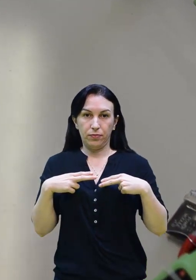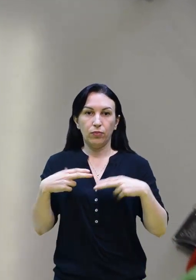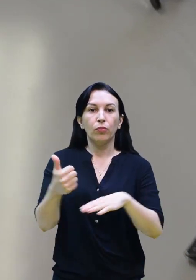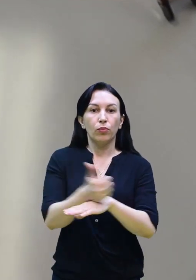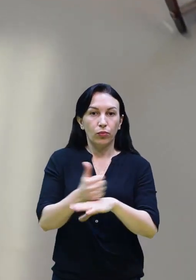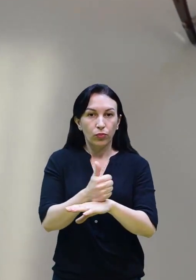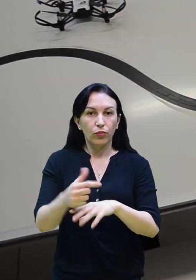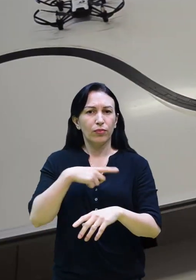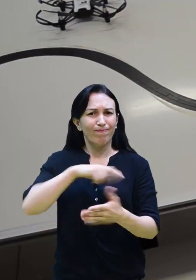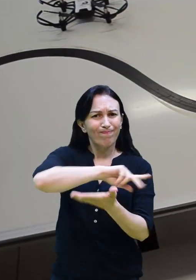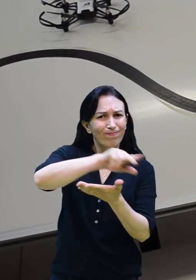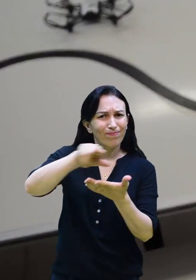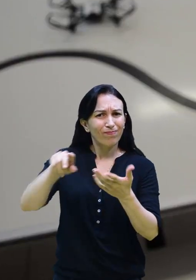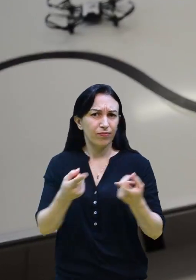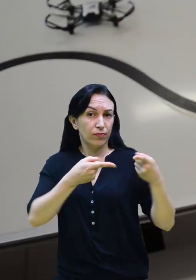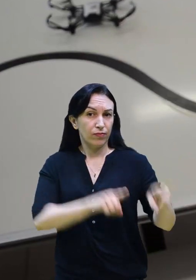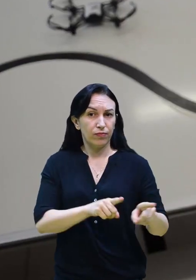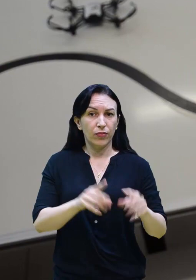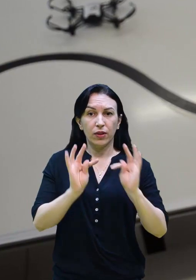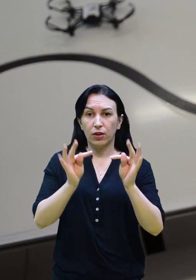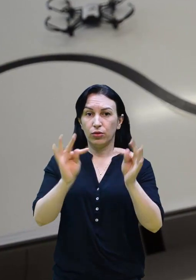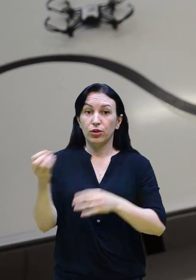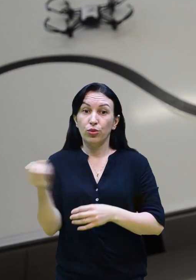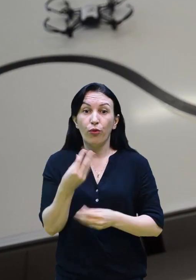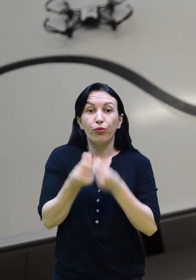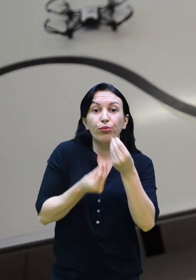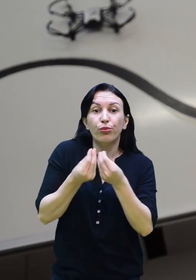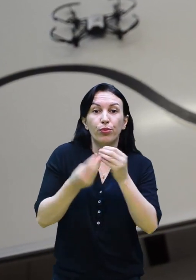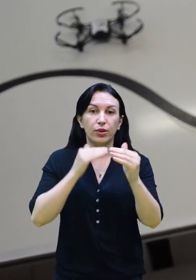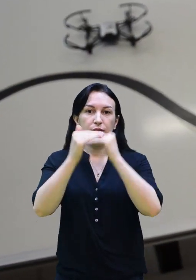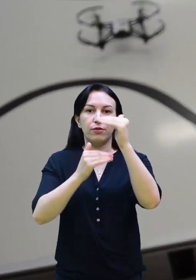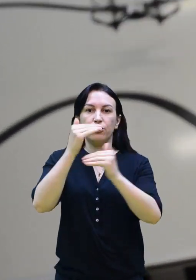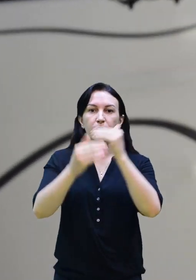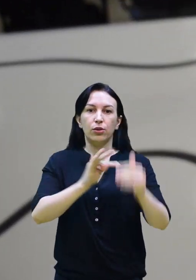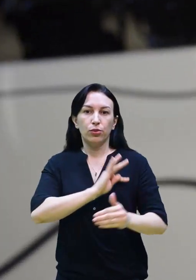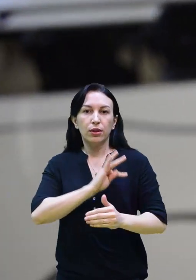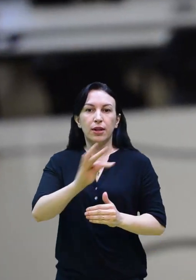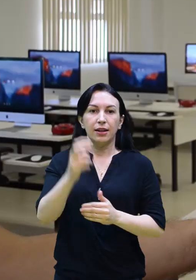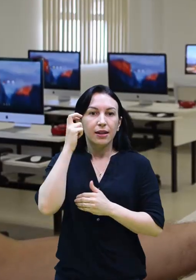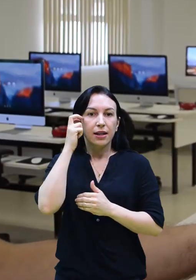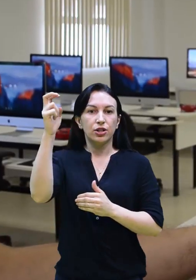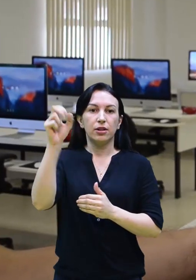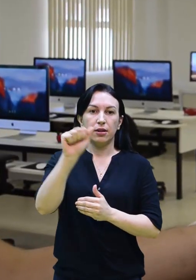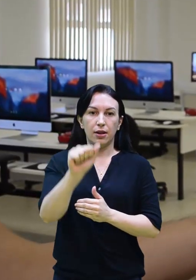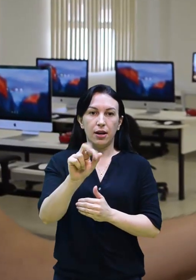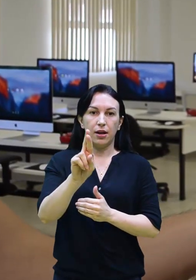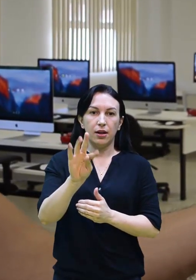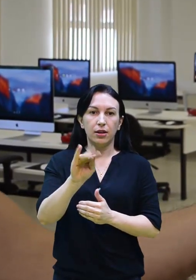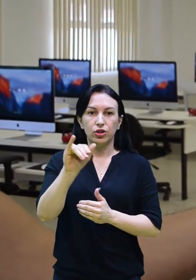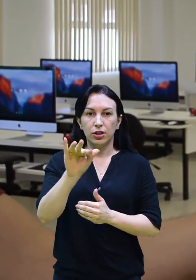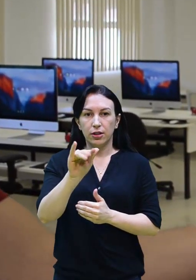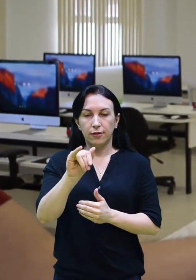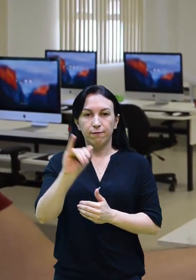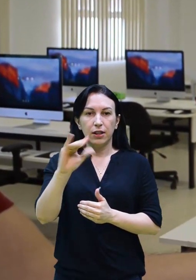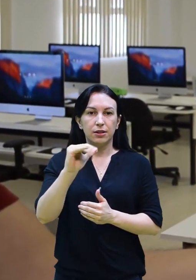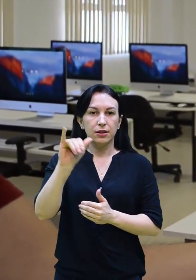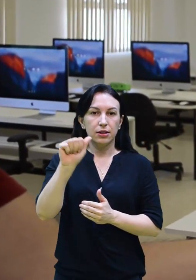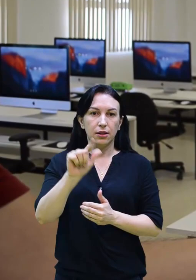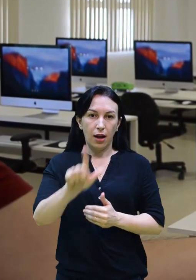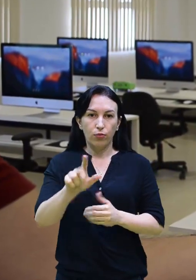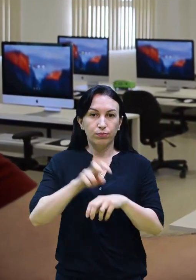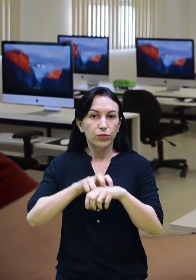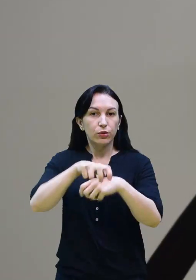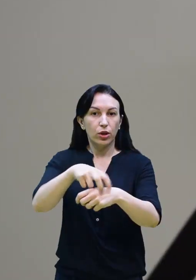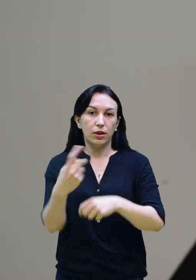Os profissionais devem enfrentar vários desafios tecnológicos atuais, como o desenvolvimento de técnicas de inteligência artificial para aplicações em